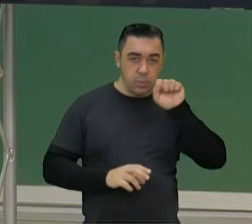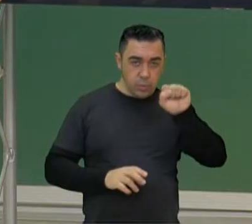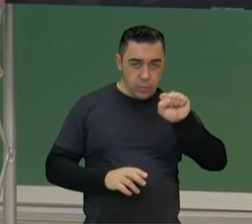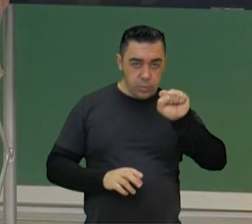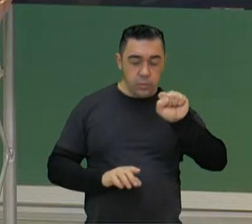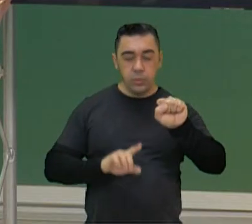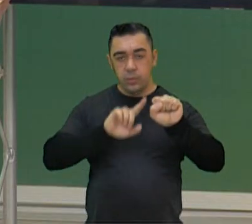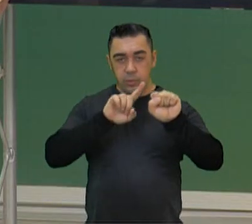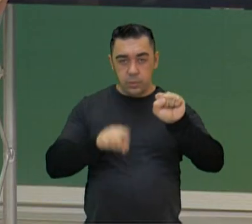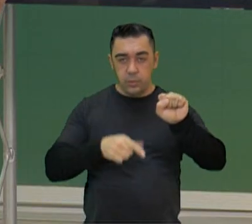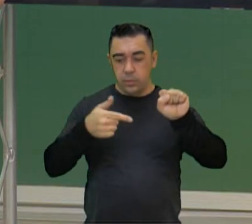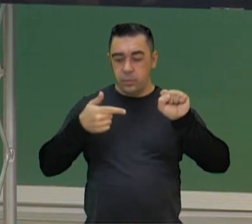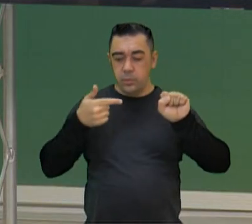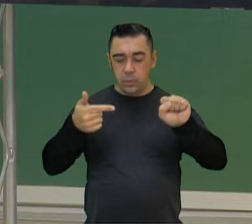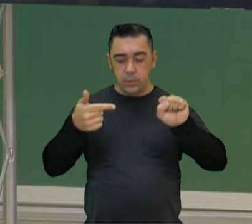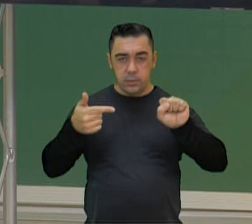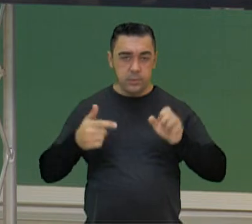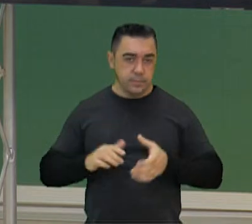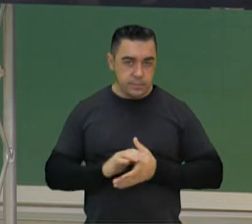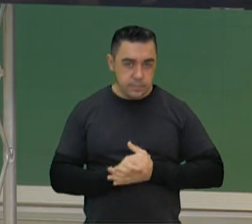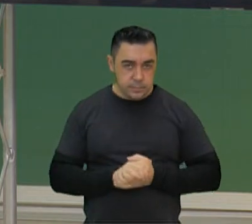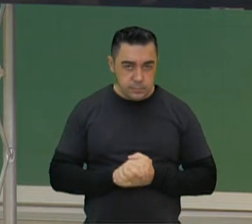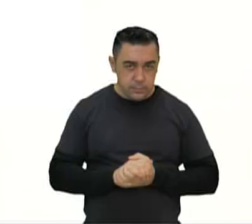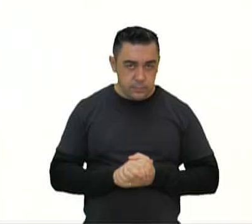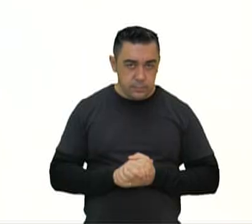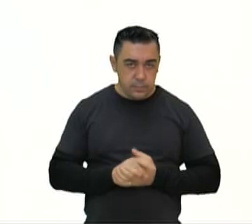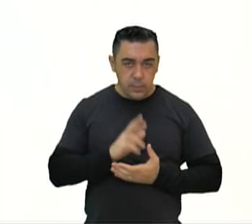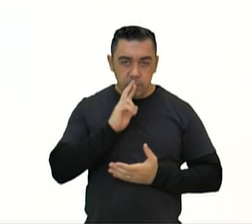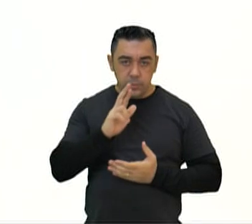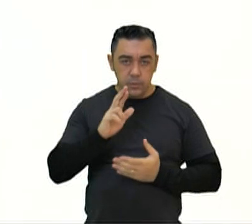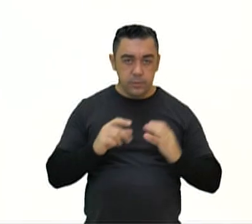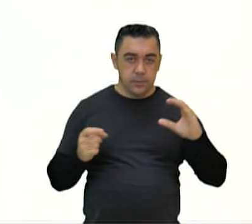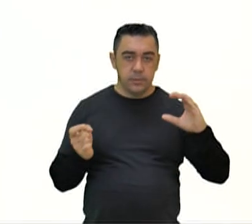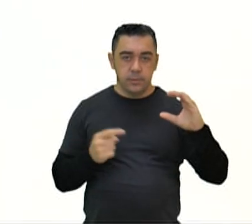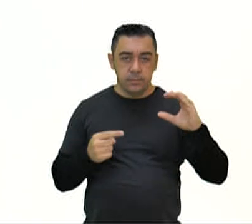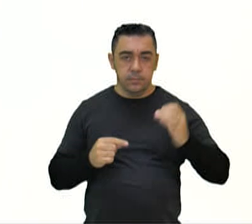8, 2. Seria a letra C.